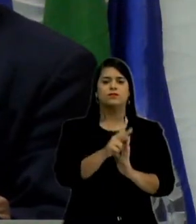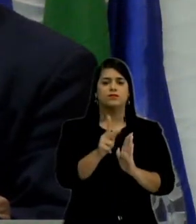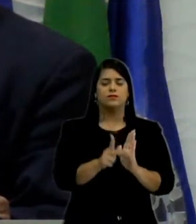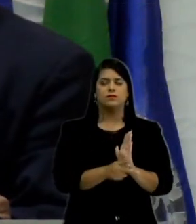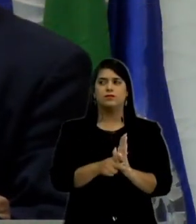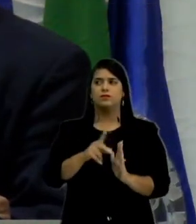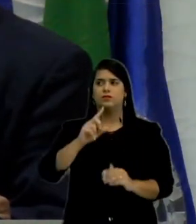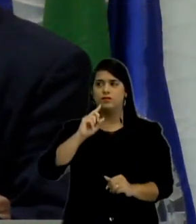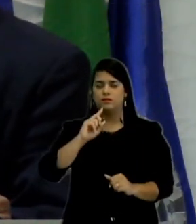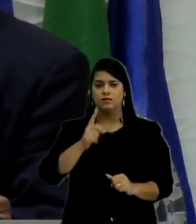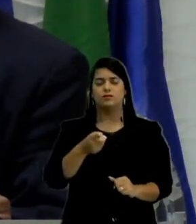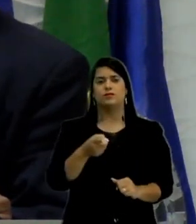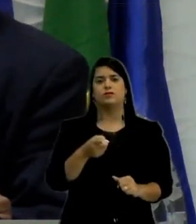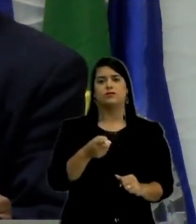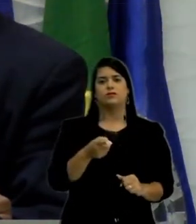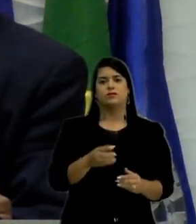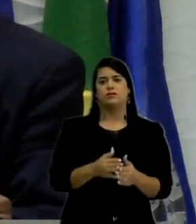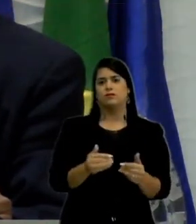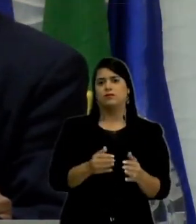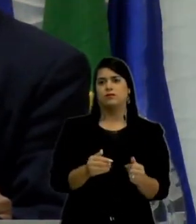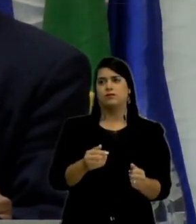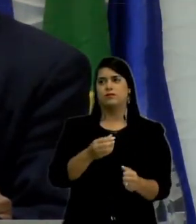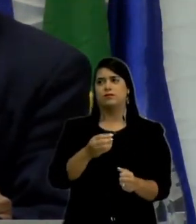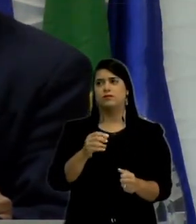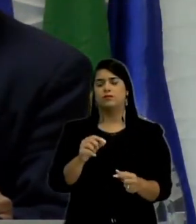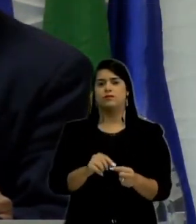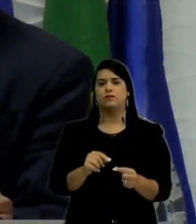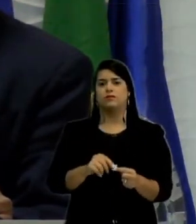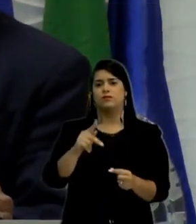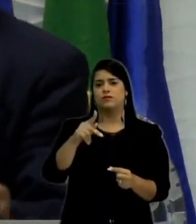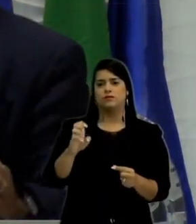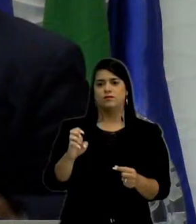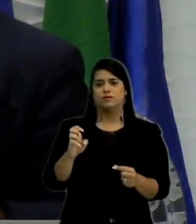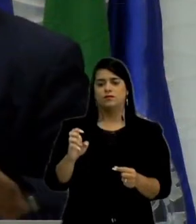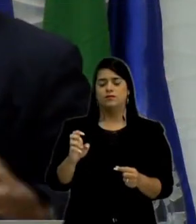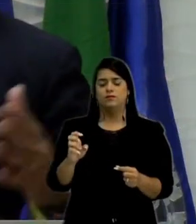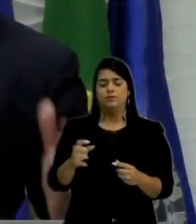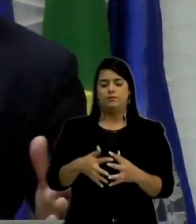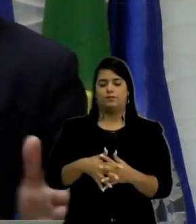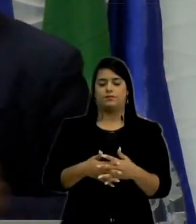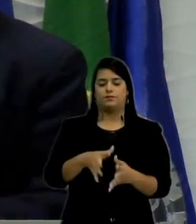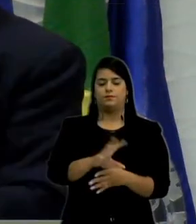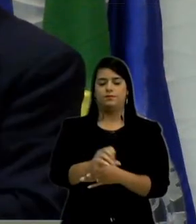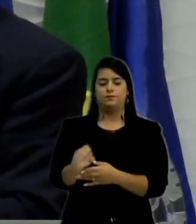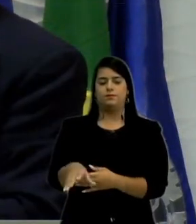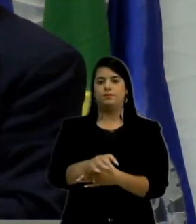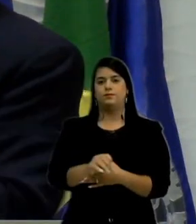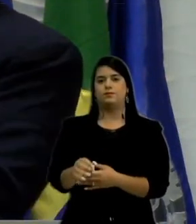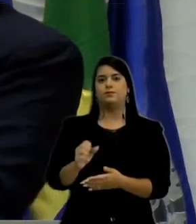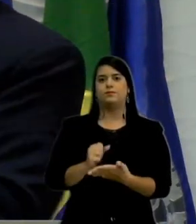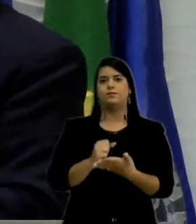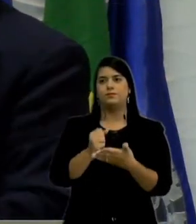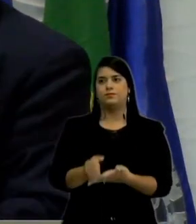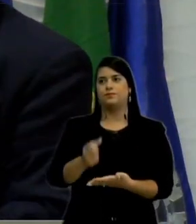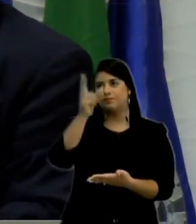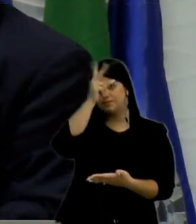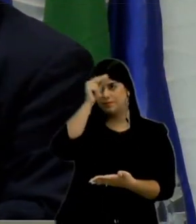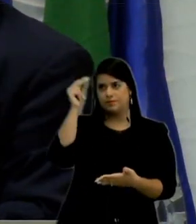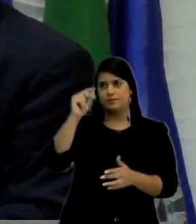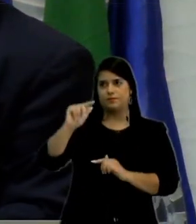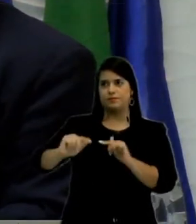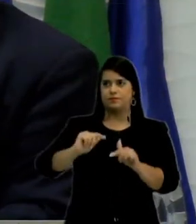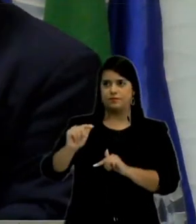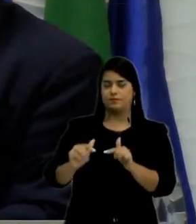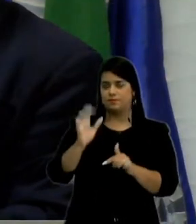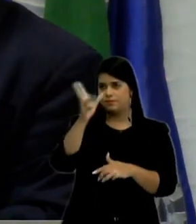não está pedindo que lá faça a PS, você está pedindo as máquinas do Estado que possa ajudar esse prefeito que tanto trabalha para São Bento do